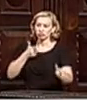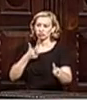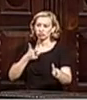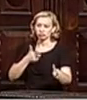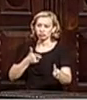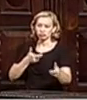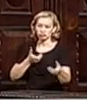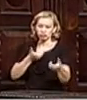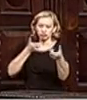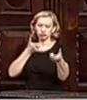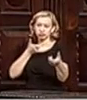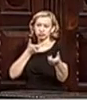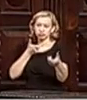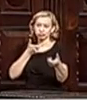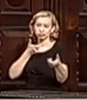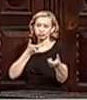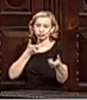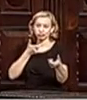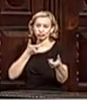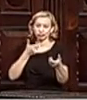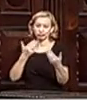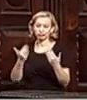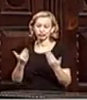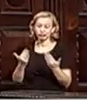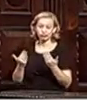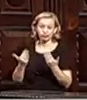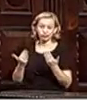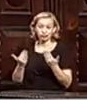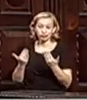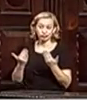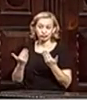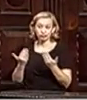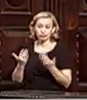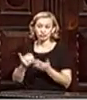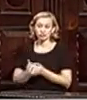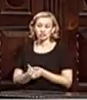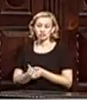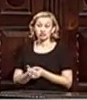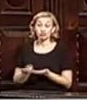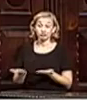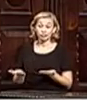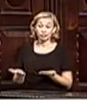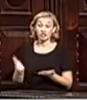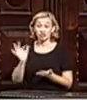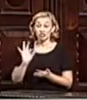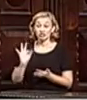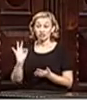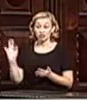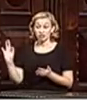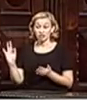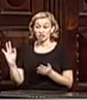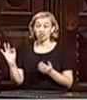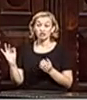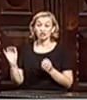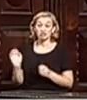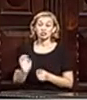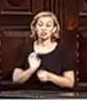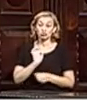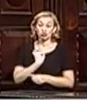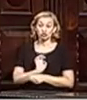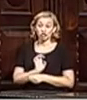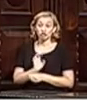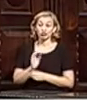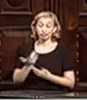fuzil. Desconfiança total na relação das forças federais e das forças do Estado. A origem